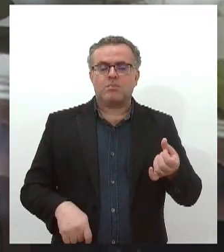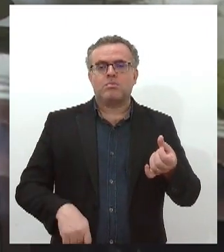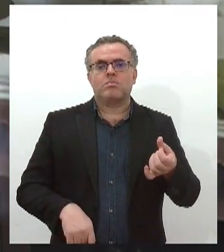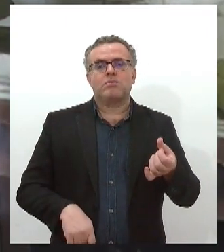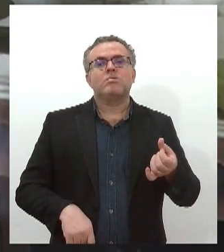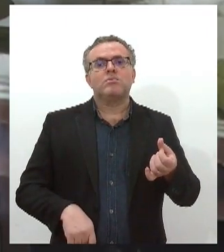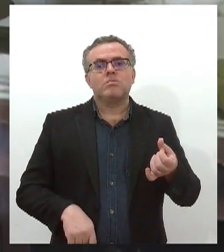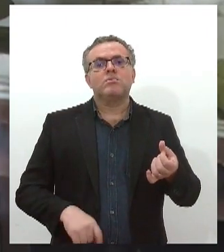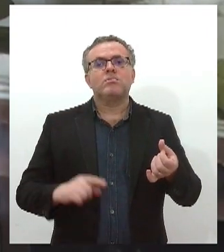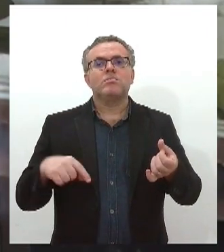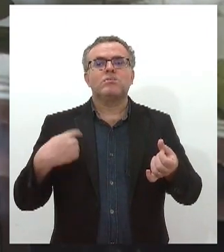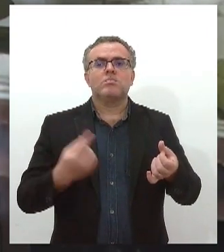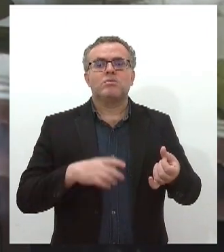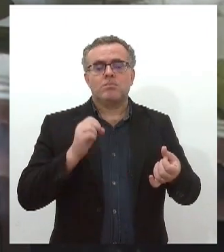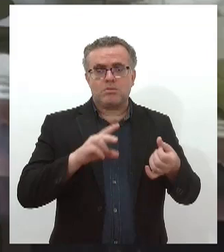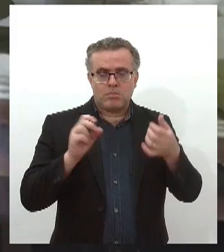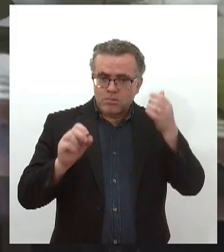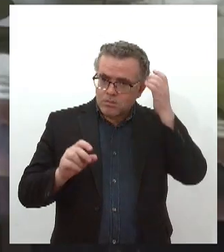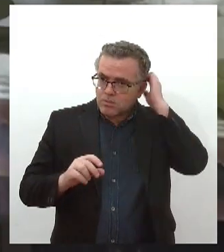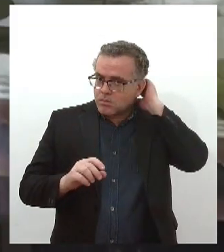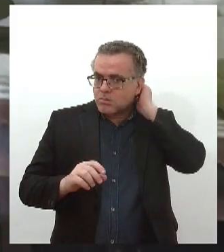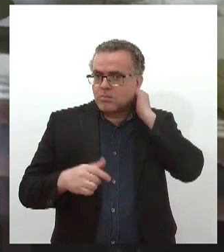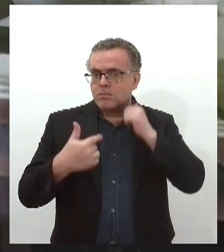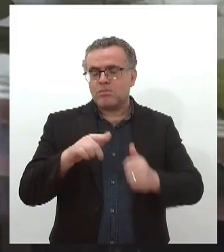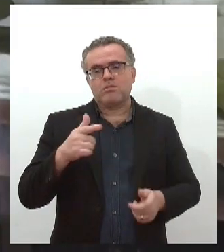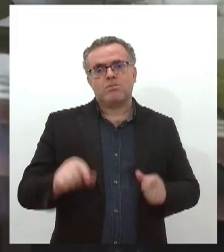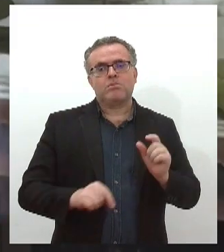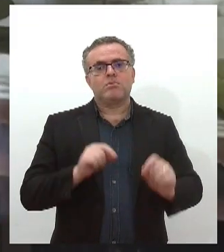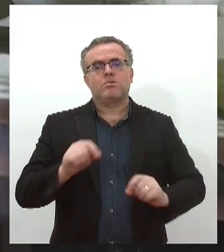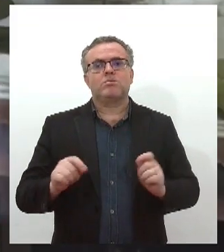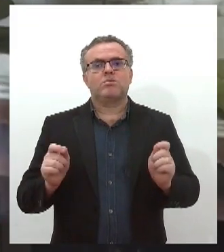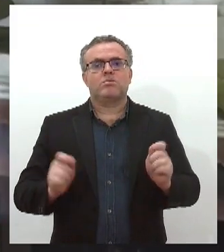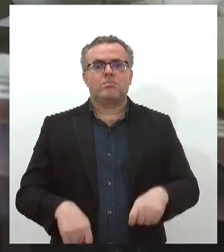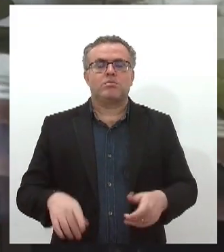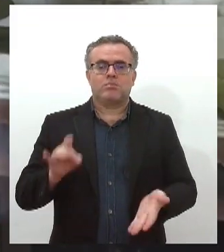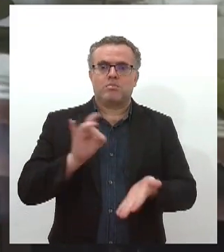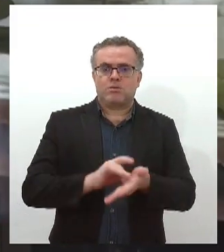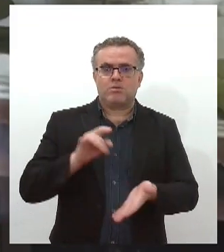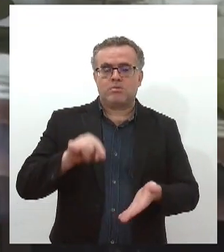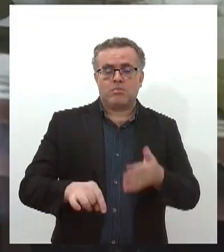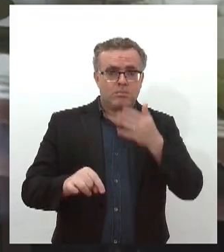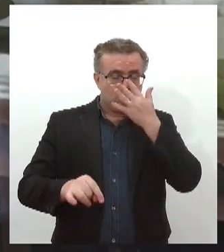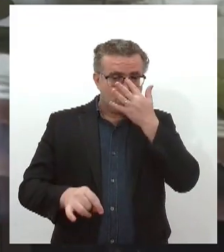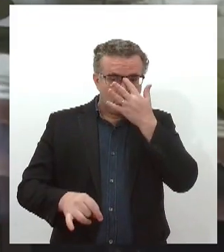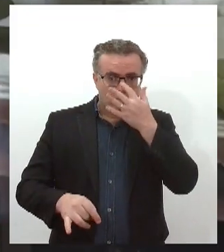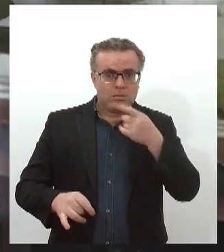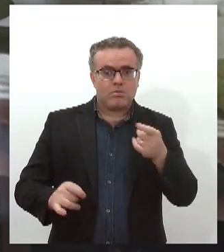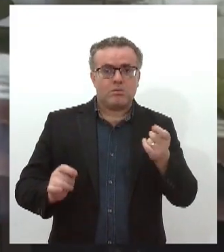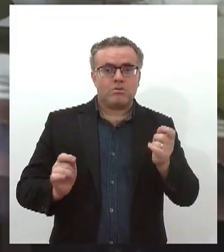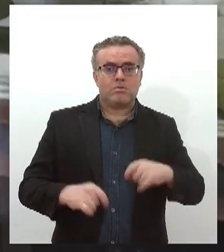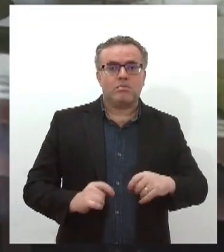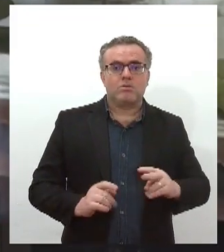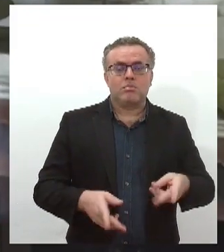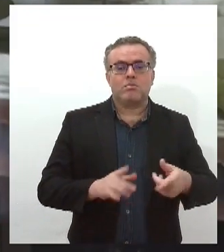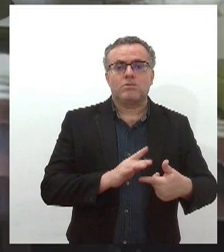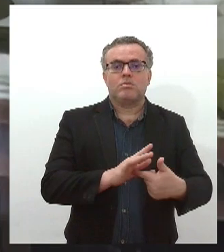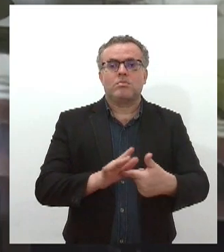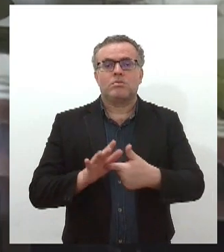aqui outra grande escola, né? Que aqui é um colegiado com posições antagônicas,